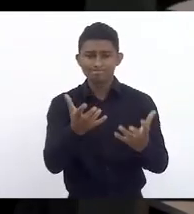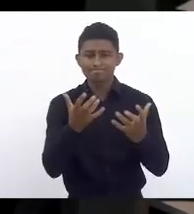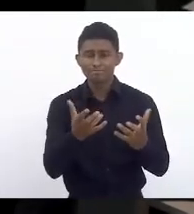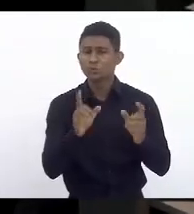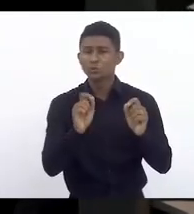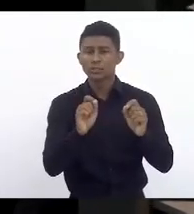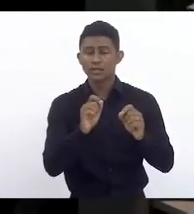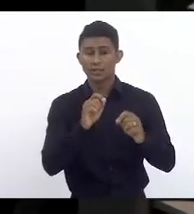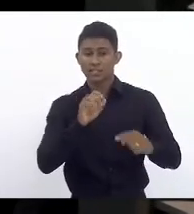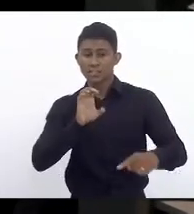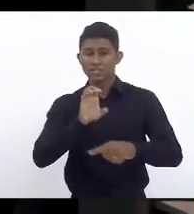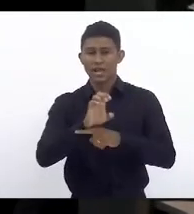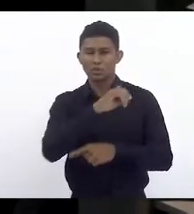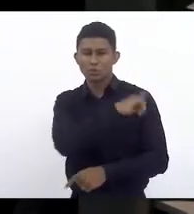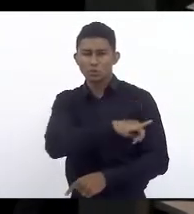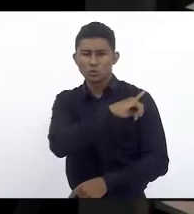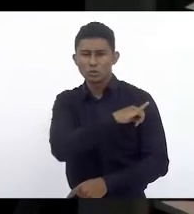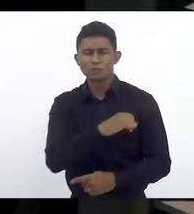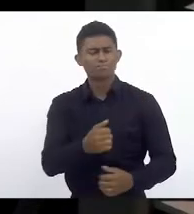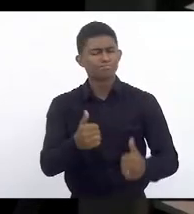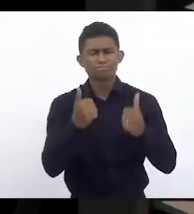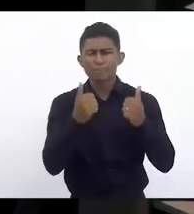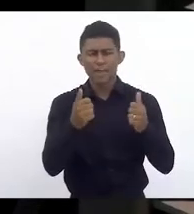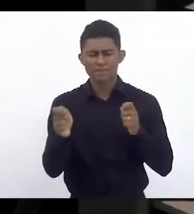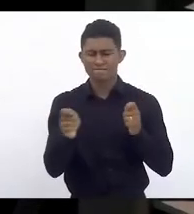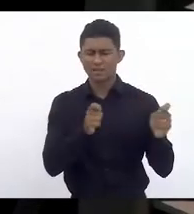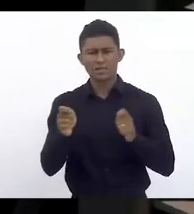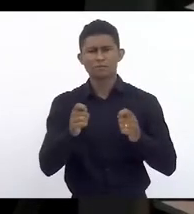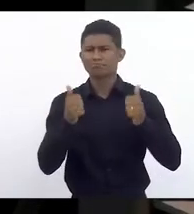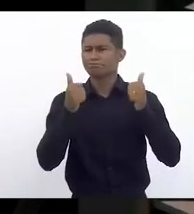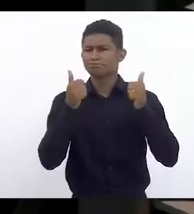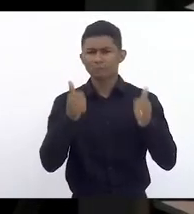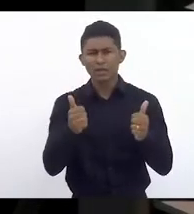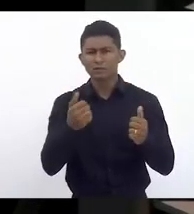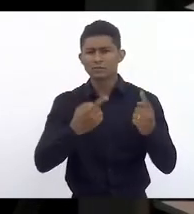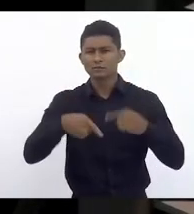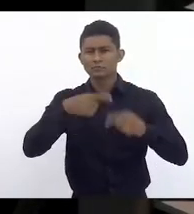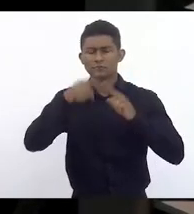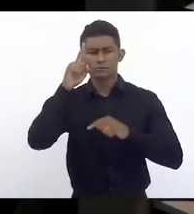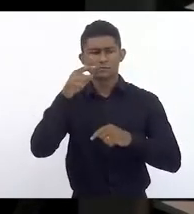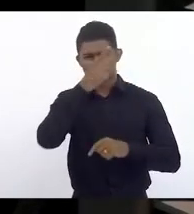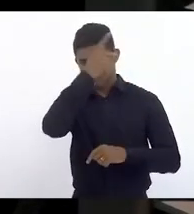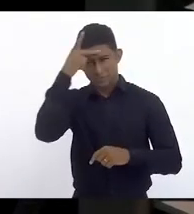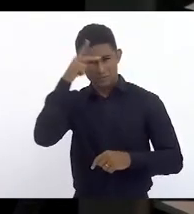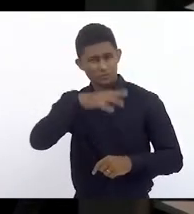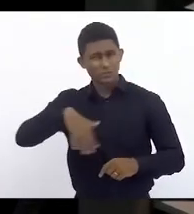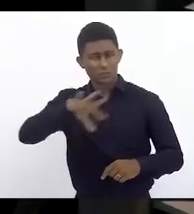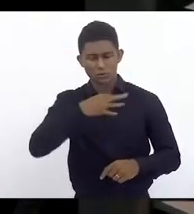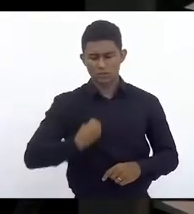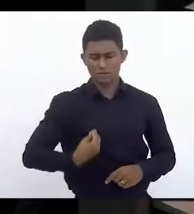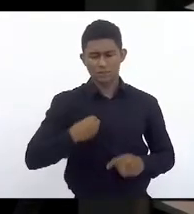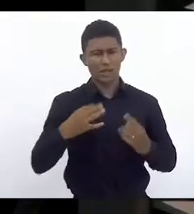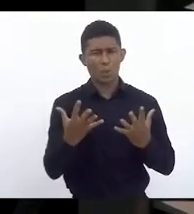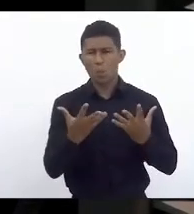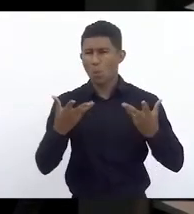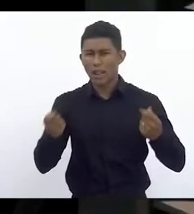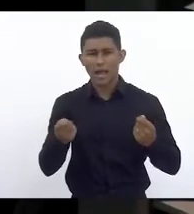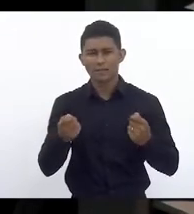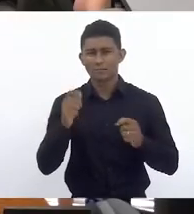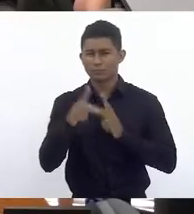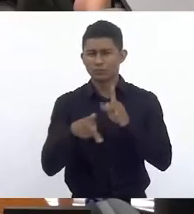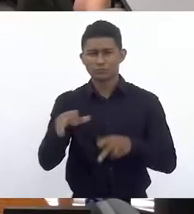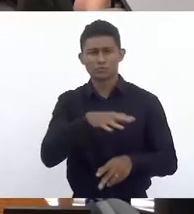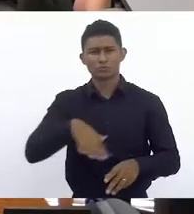Estado próspero, um Estado que possa assegurar qualidade de vida, condições, enfim, para a sua